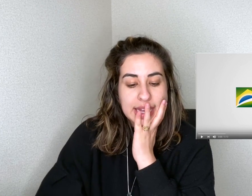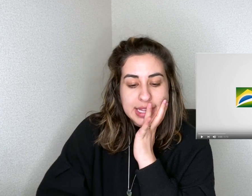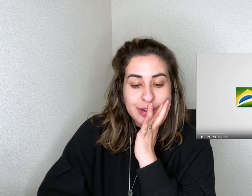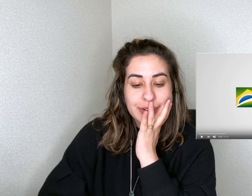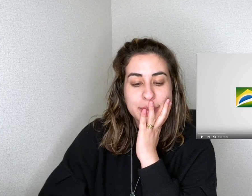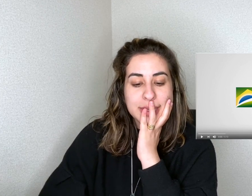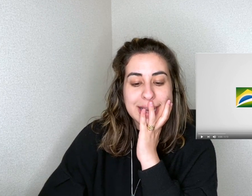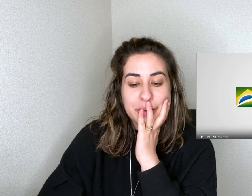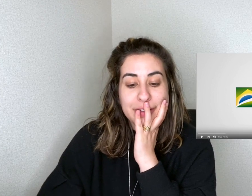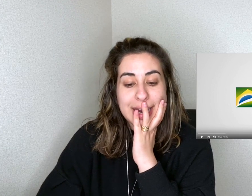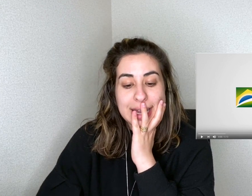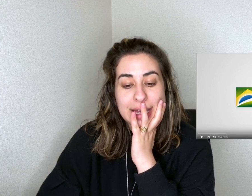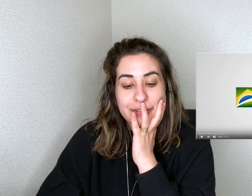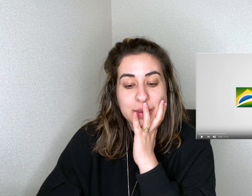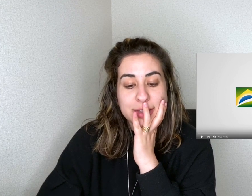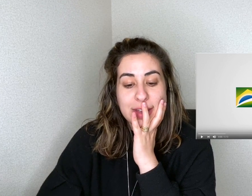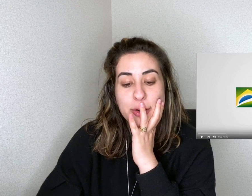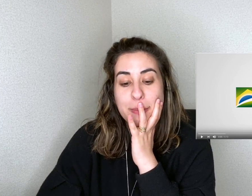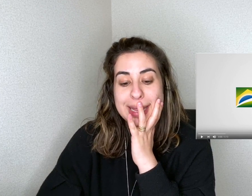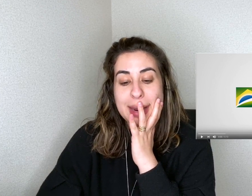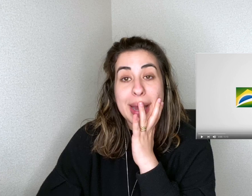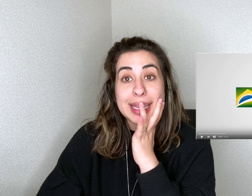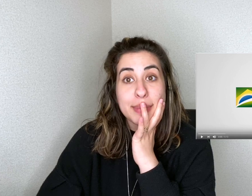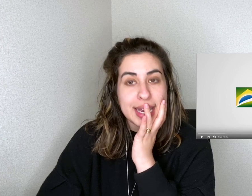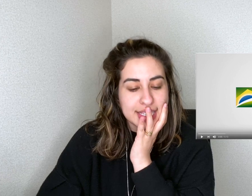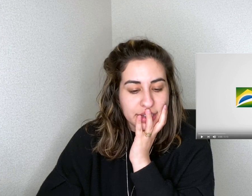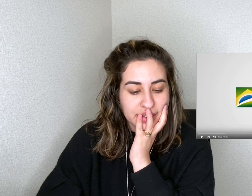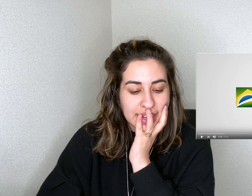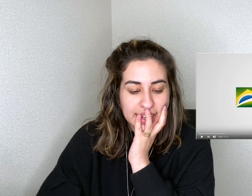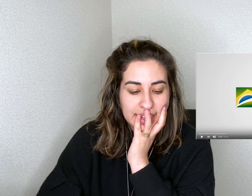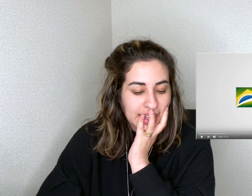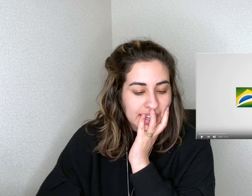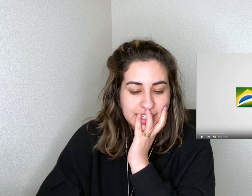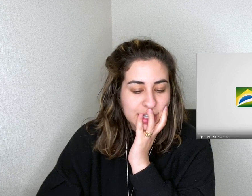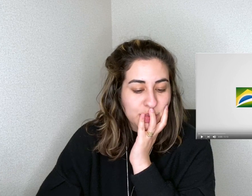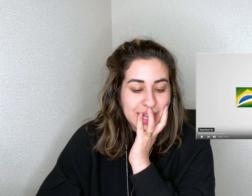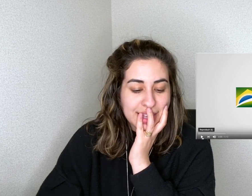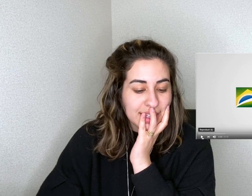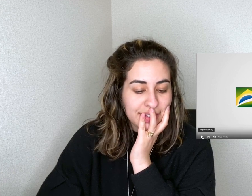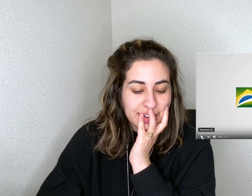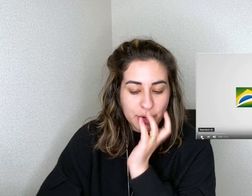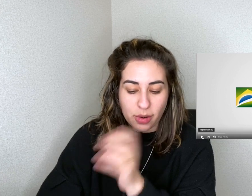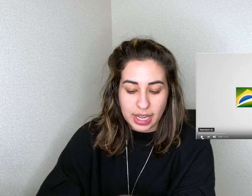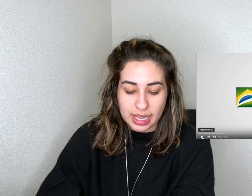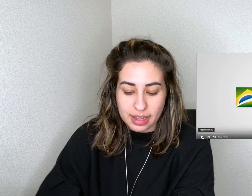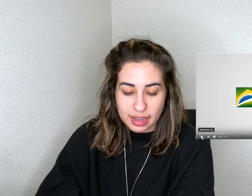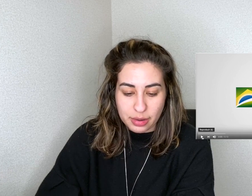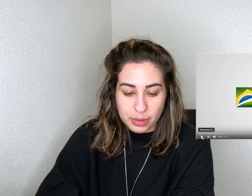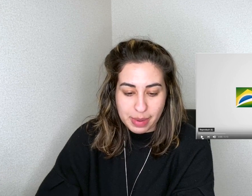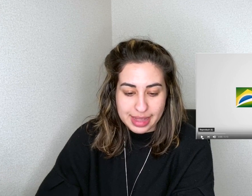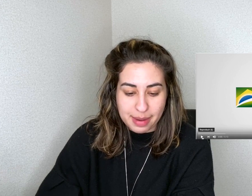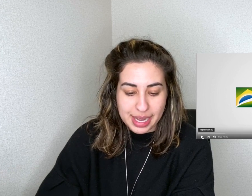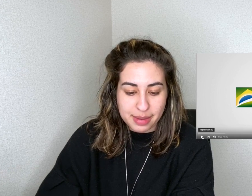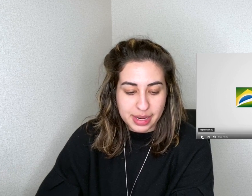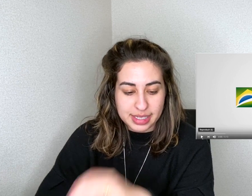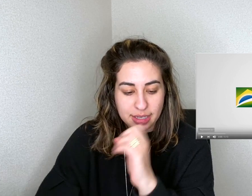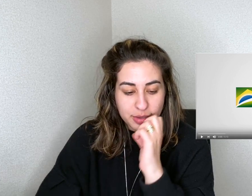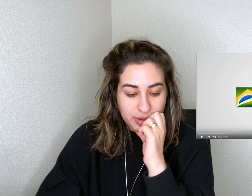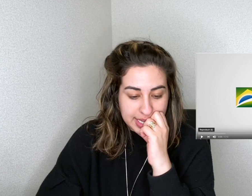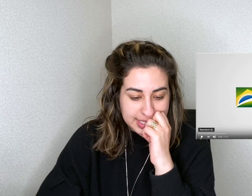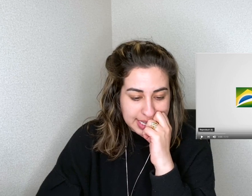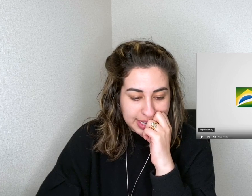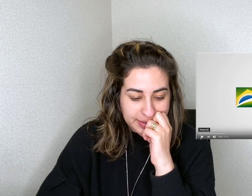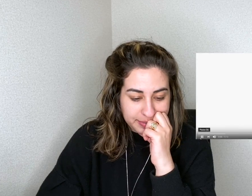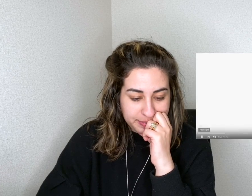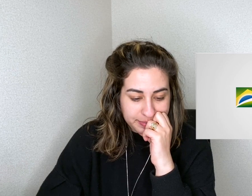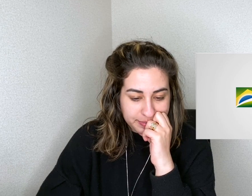bem? Então vamos ao ver aí, vamos ver o Pátria Amada Brasil, né? Gente, me dá tanta vergonha o Pátria Amada Brasil